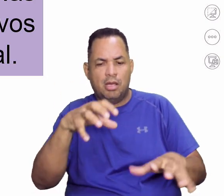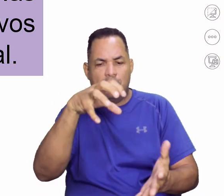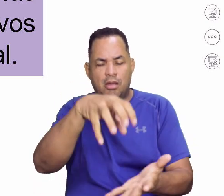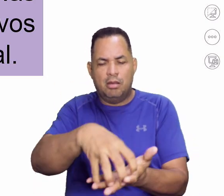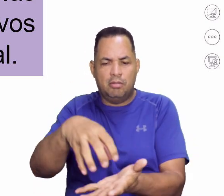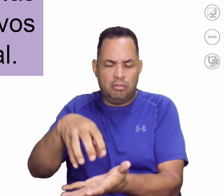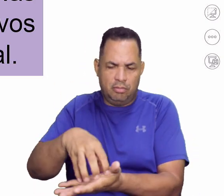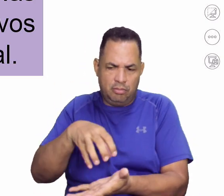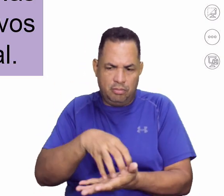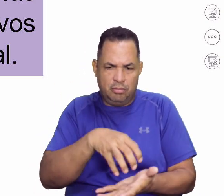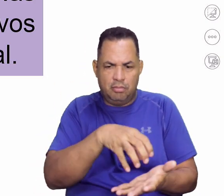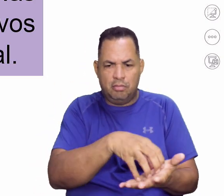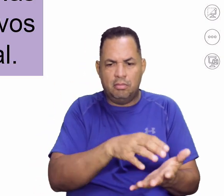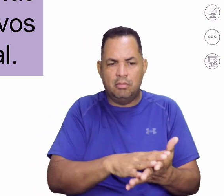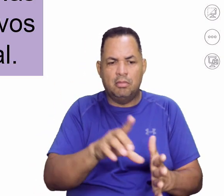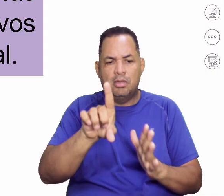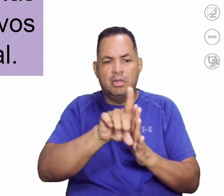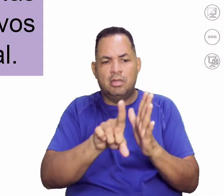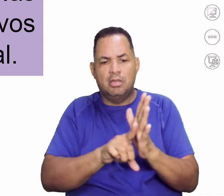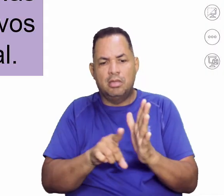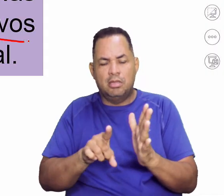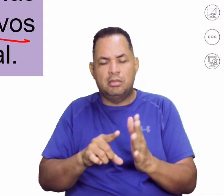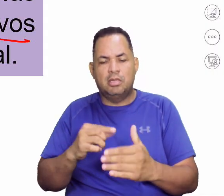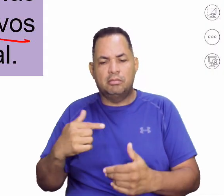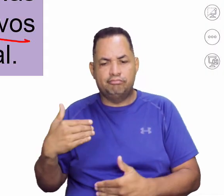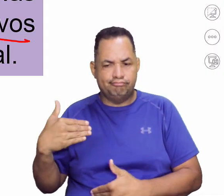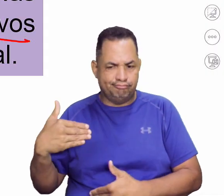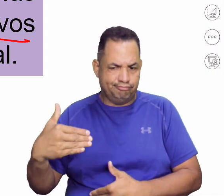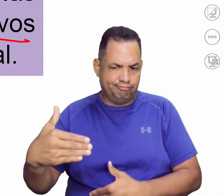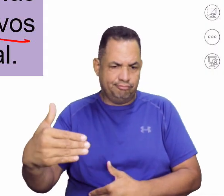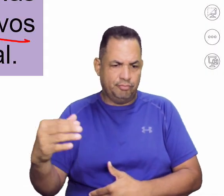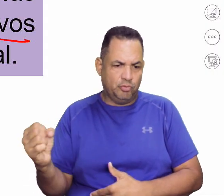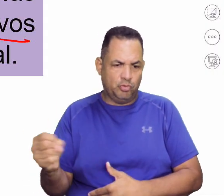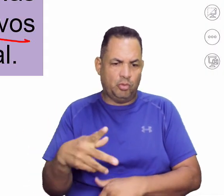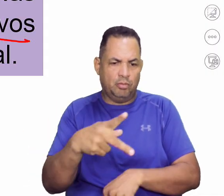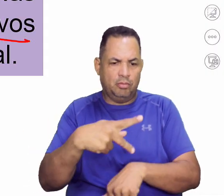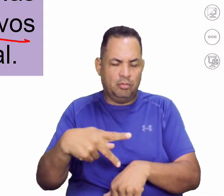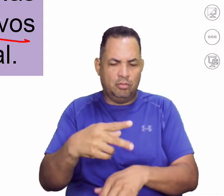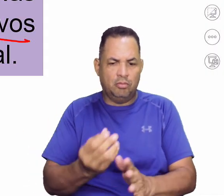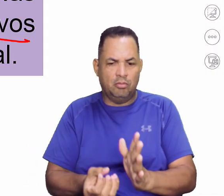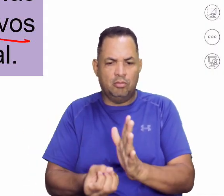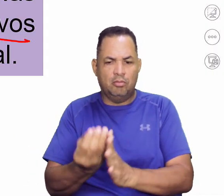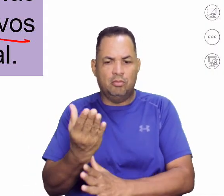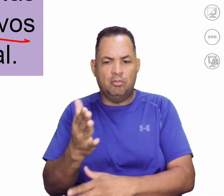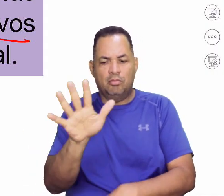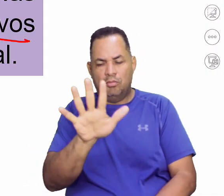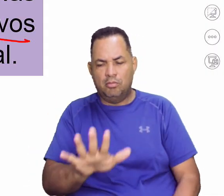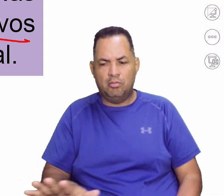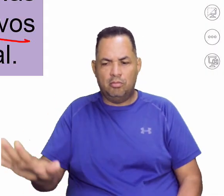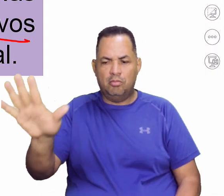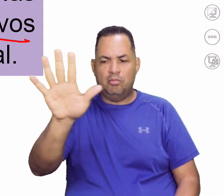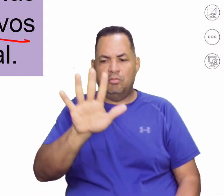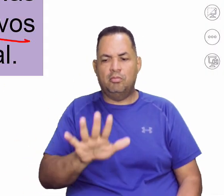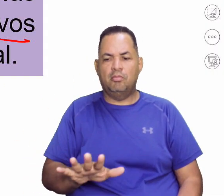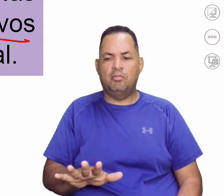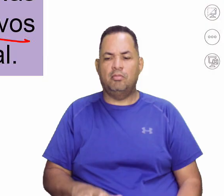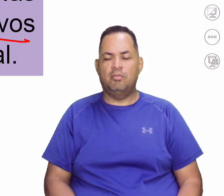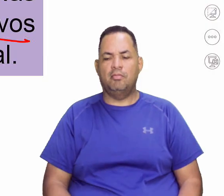descolonização. Nas décadas seguintes, dezenas de novos países surgiram no